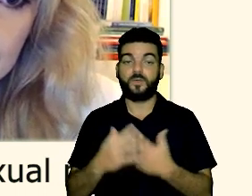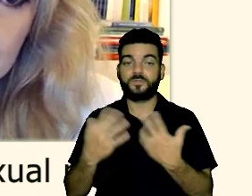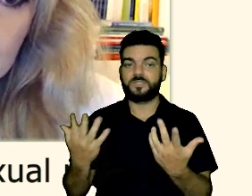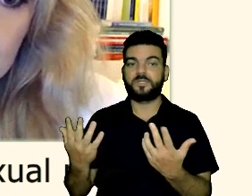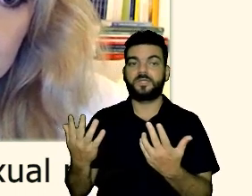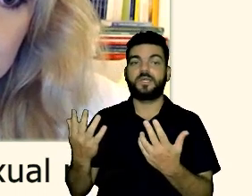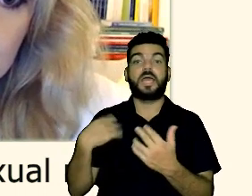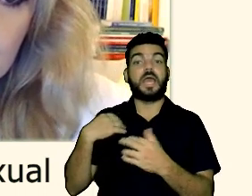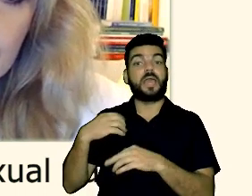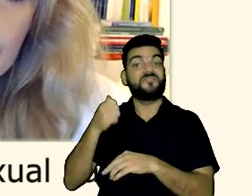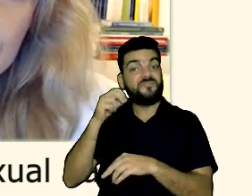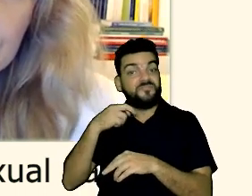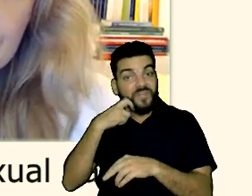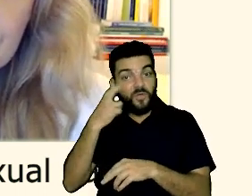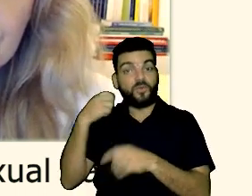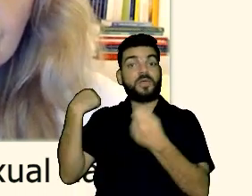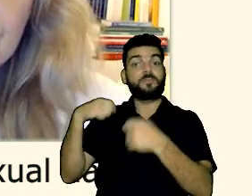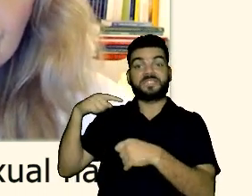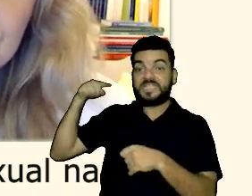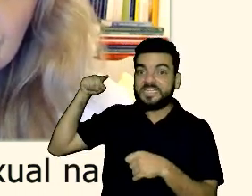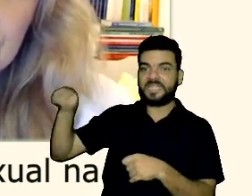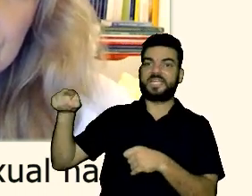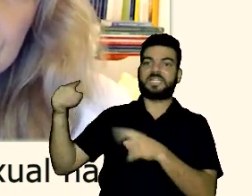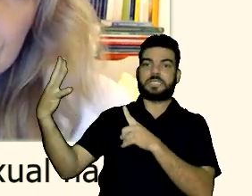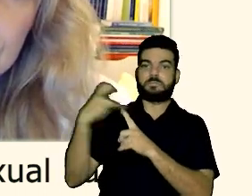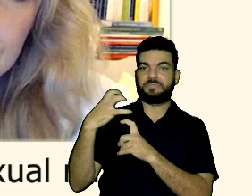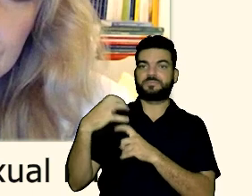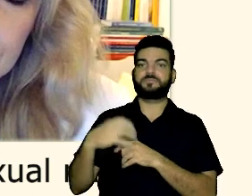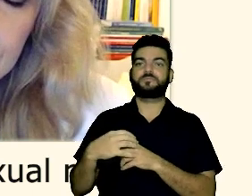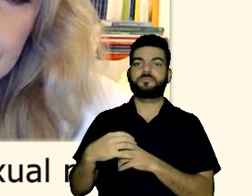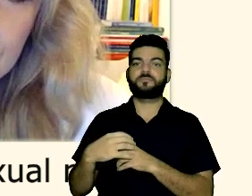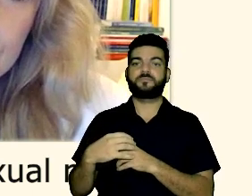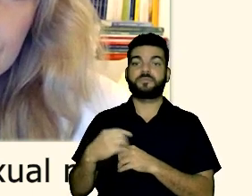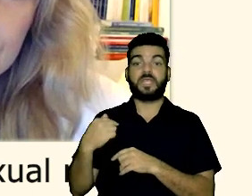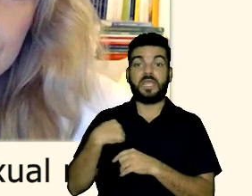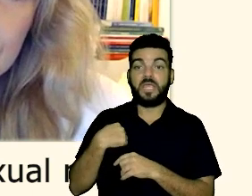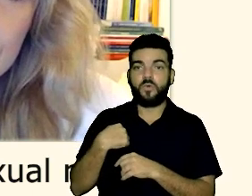E não está em quem foi, em quem me assediou?